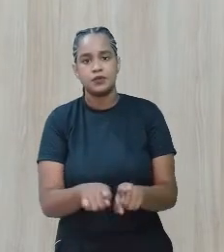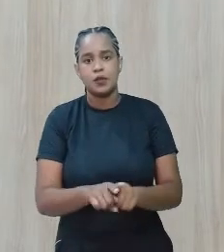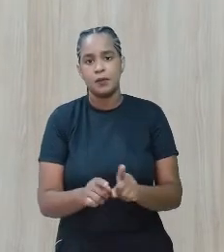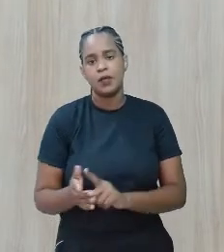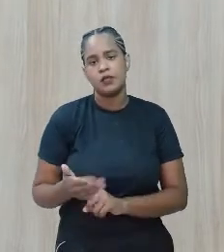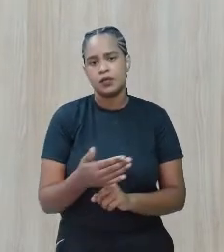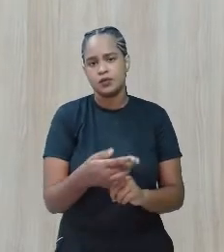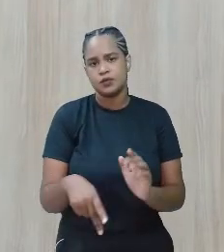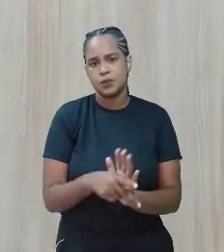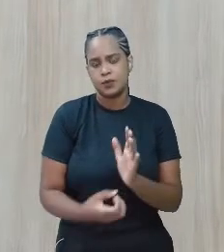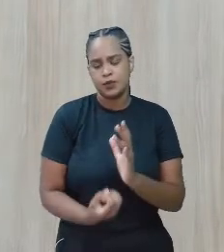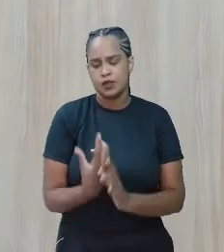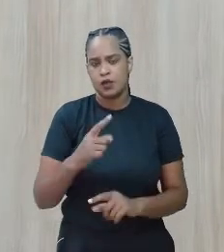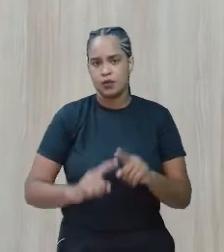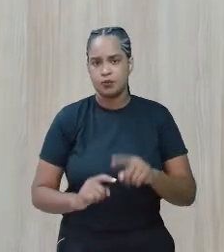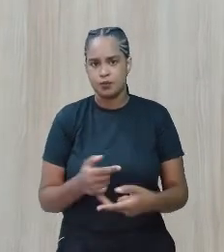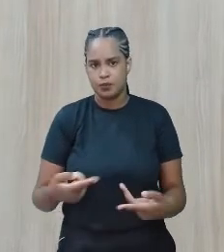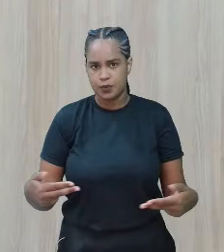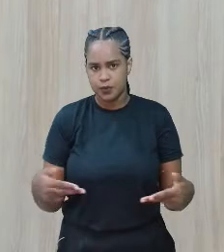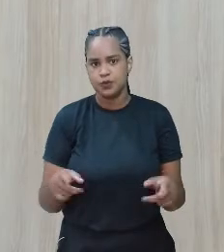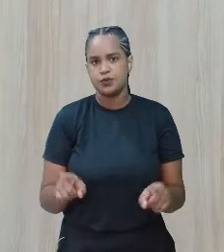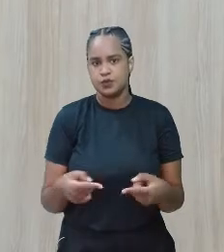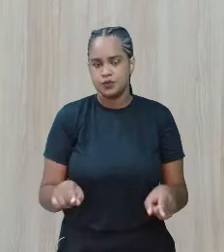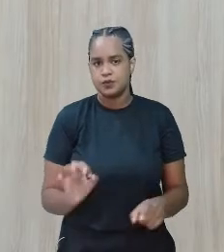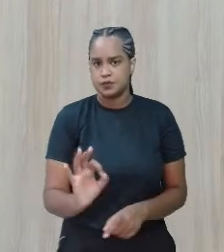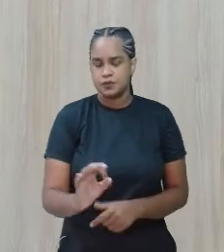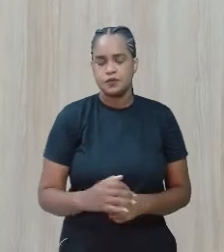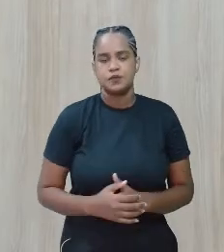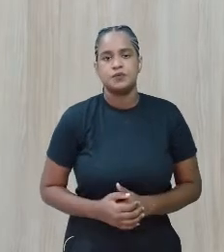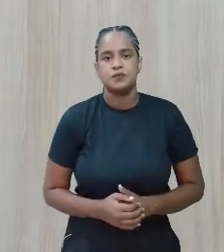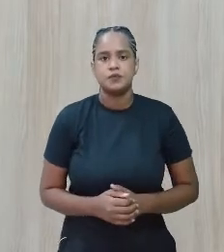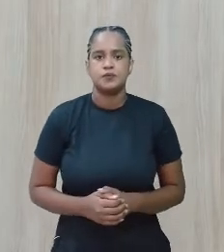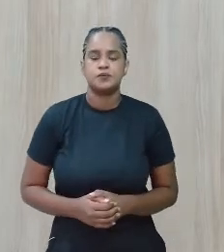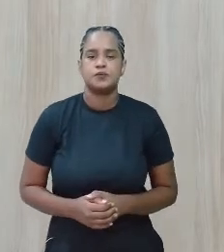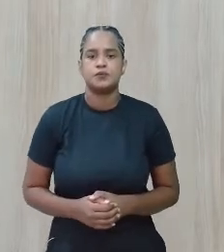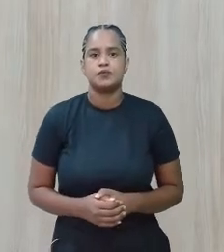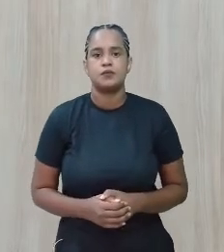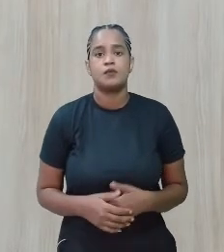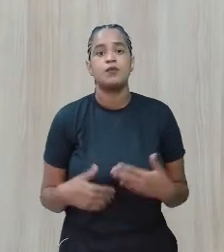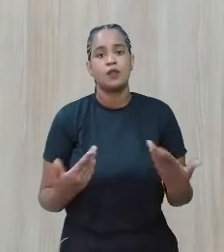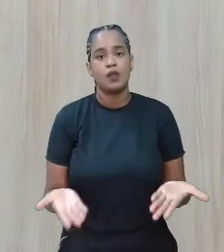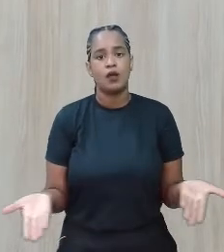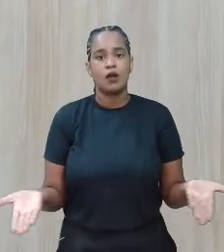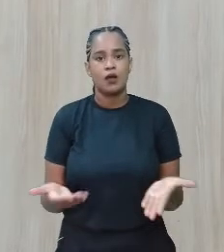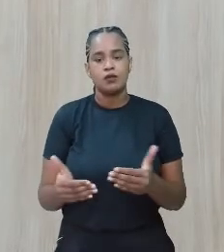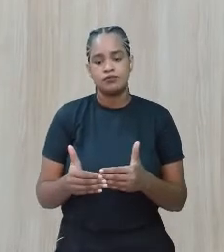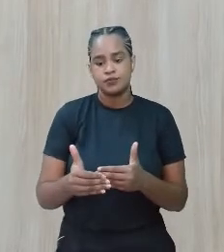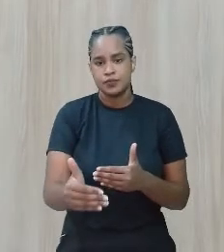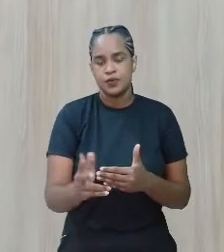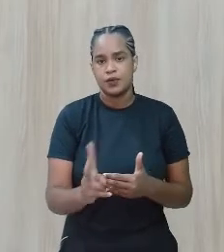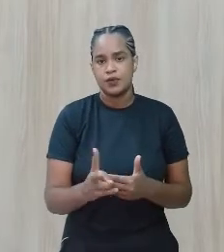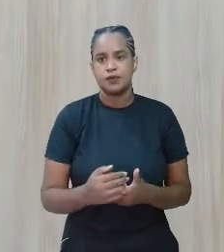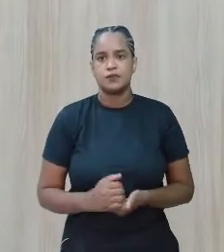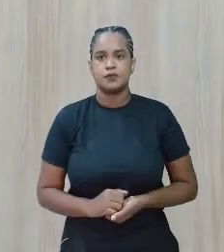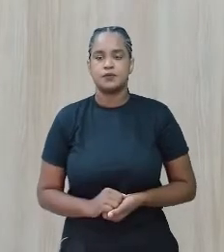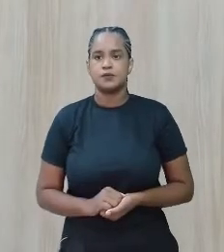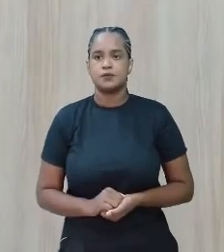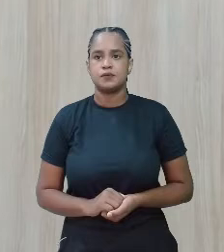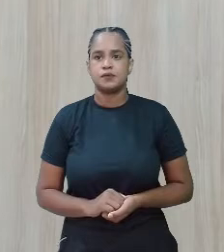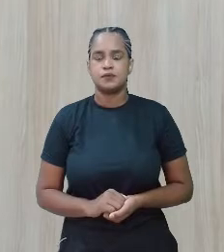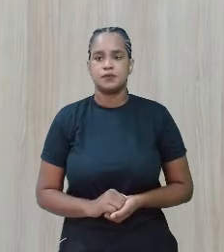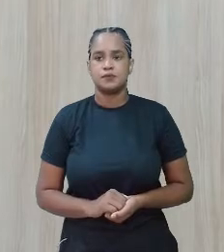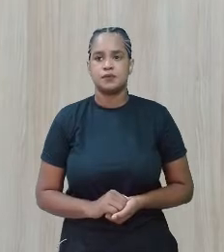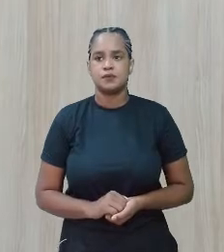tecnologias para a produção de instrumentos, para que a gente pudesse ter música. Então, vamos adiante, que a gente tem muita coisa. Sim, a